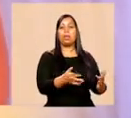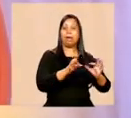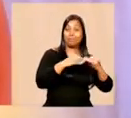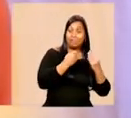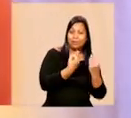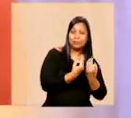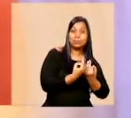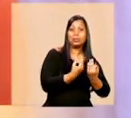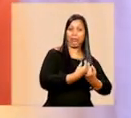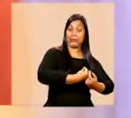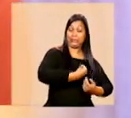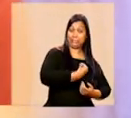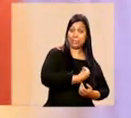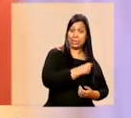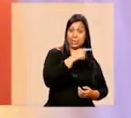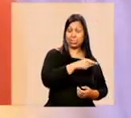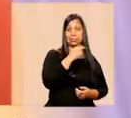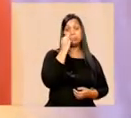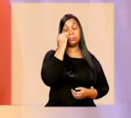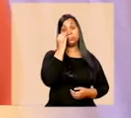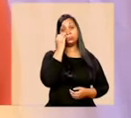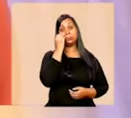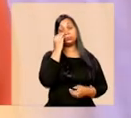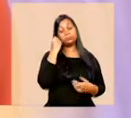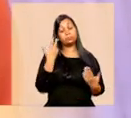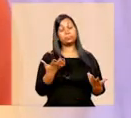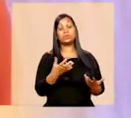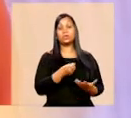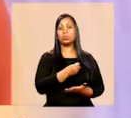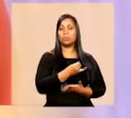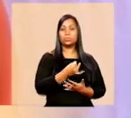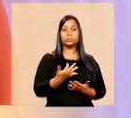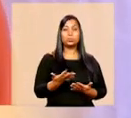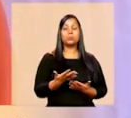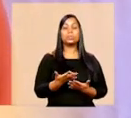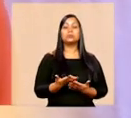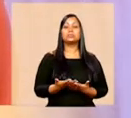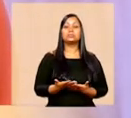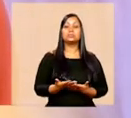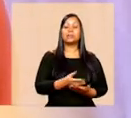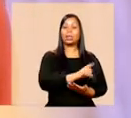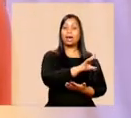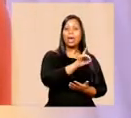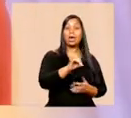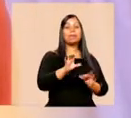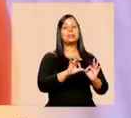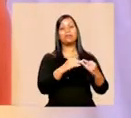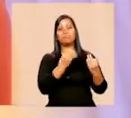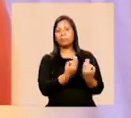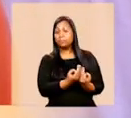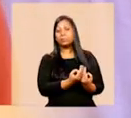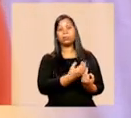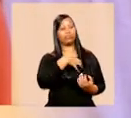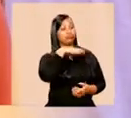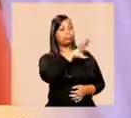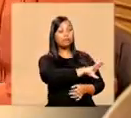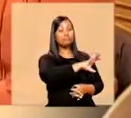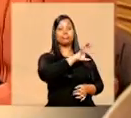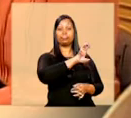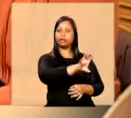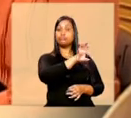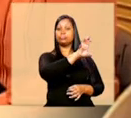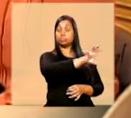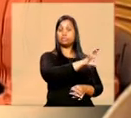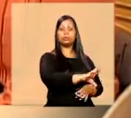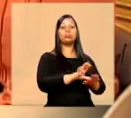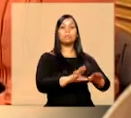parentesco, esse familiar tem que estar ali, né? E lógico que em algumas situações, como eu te disse, cada família, cada... É um caso?